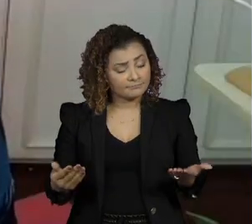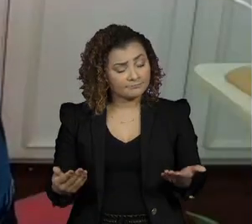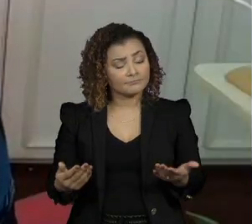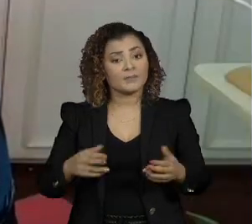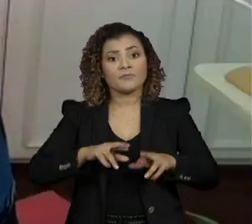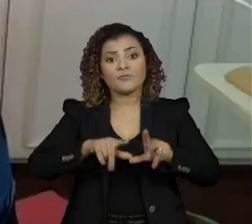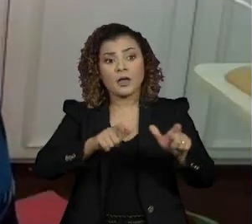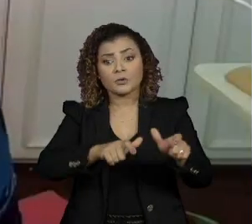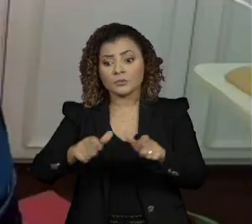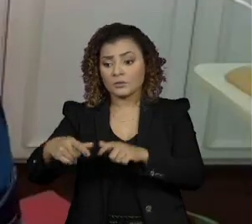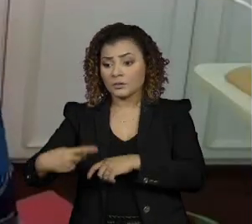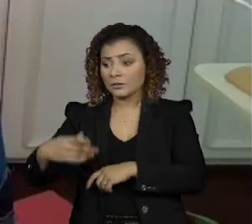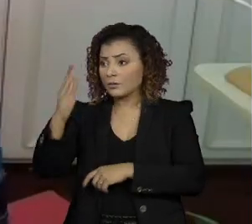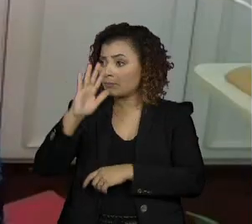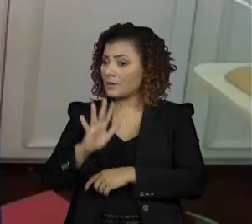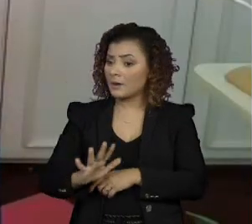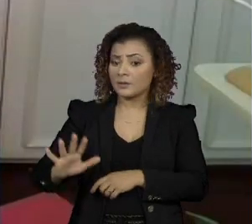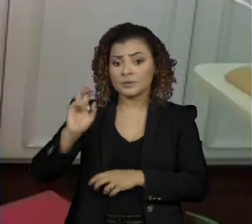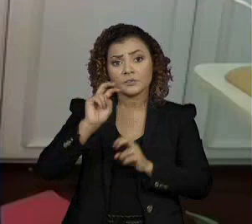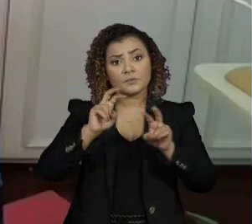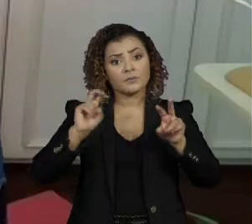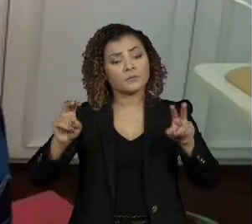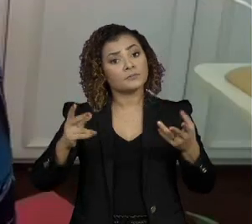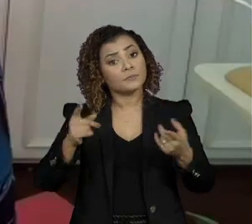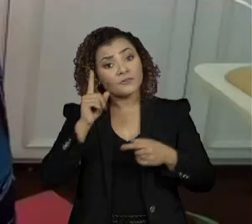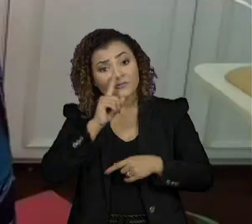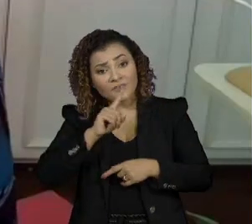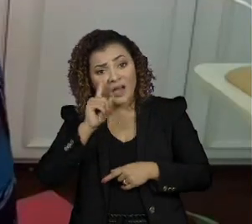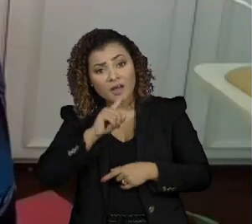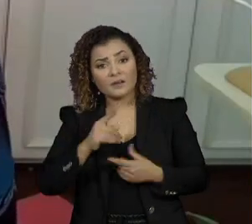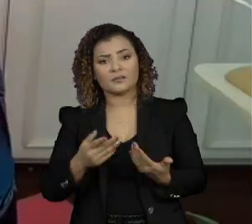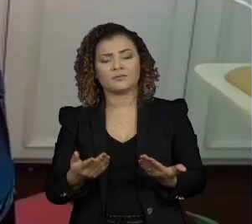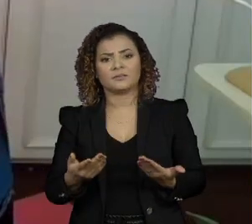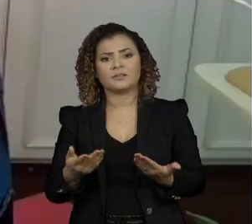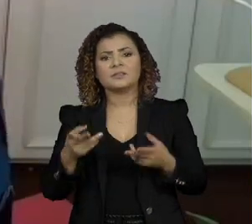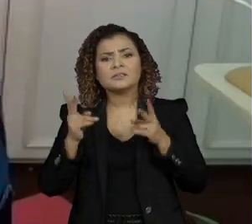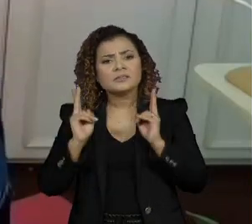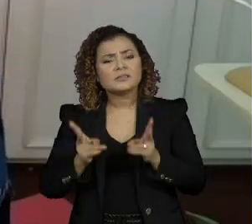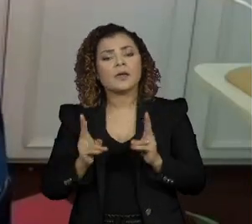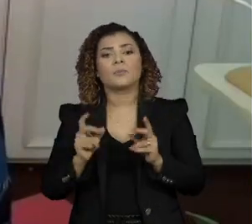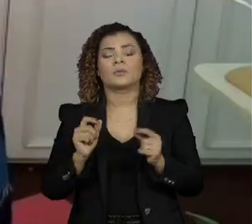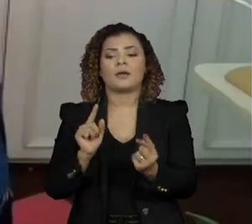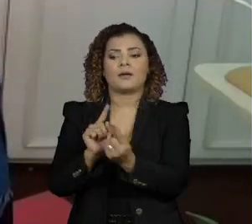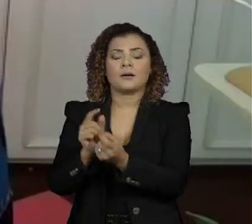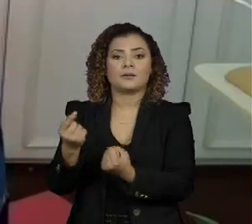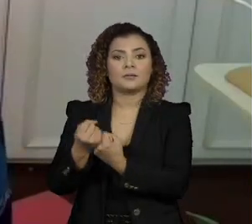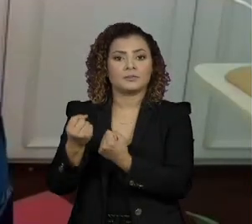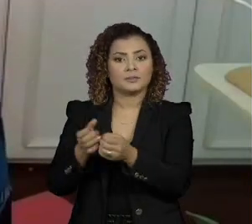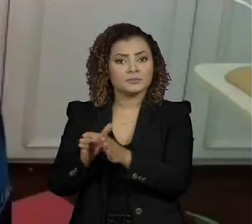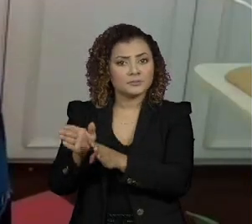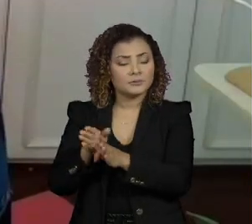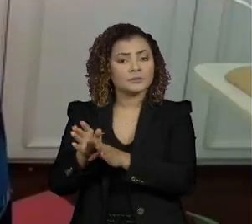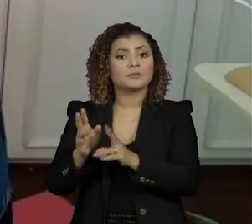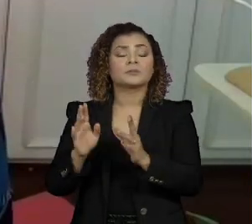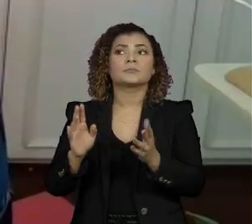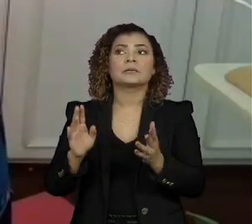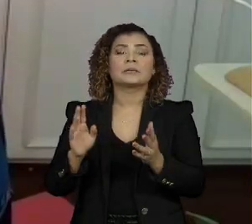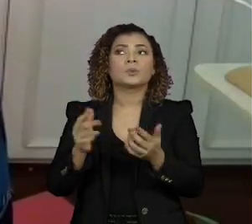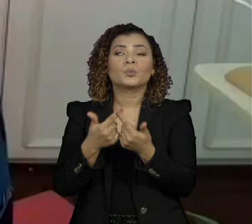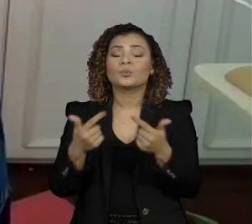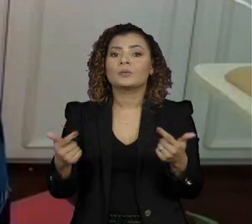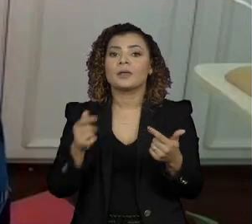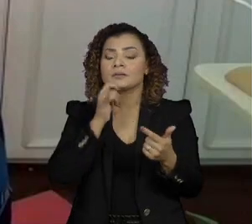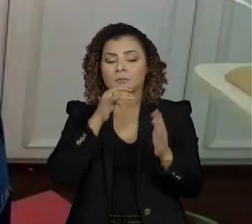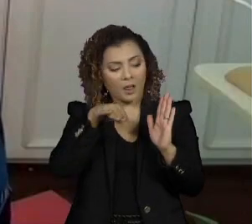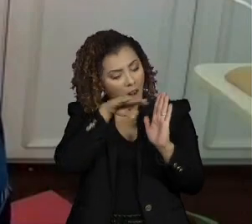diversos lugares do Brasil. Então, de forma falha e sempre na ponta, na assistência. Não tem absolutamente nada nessa